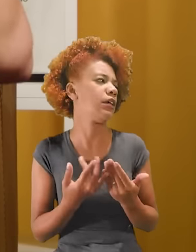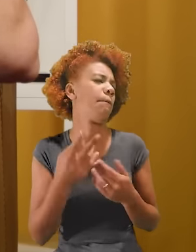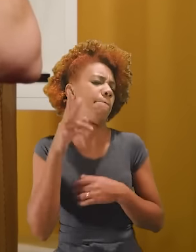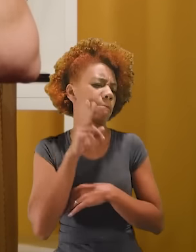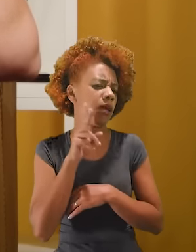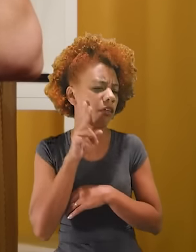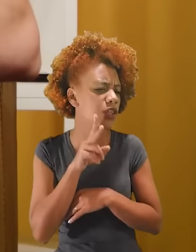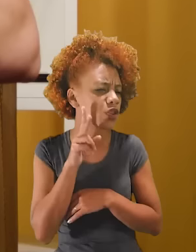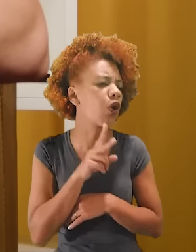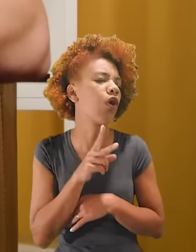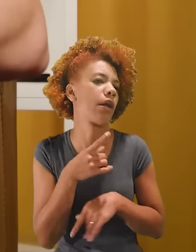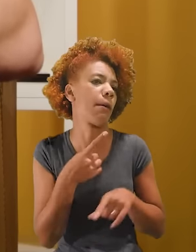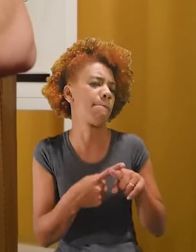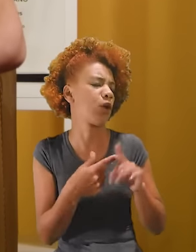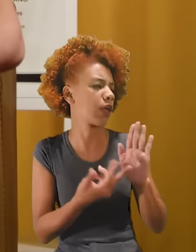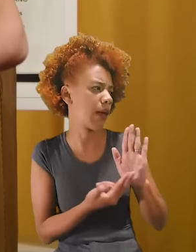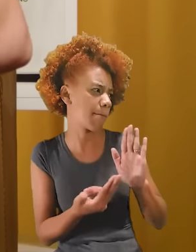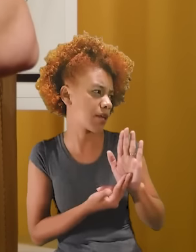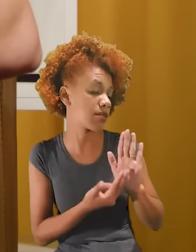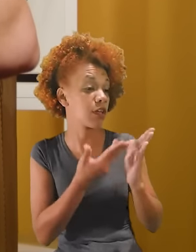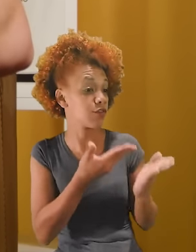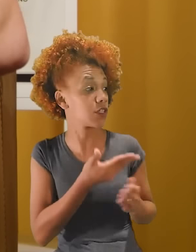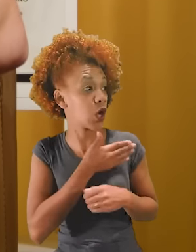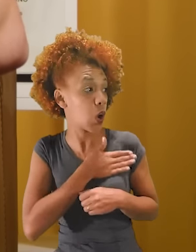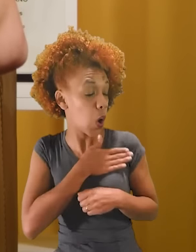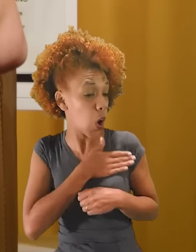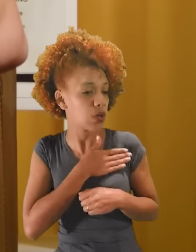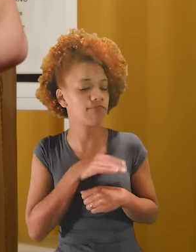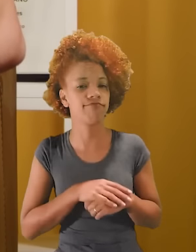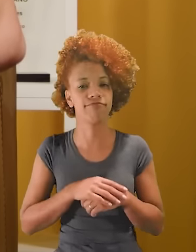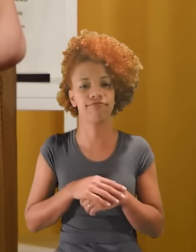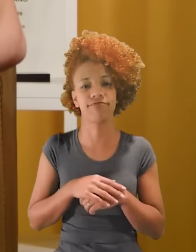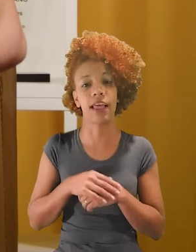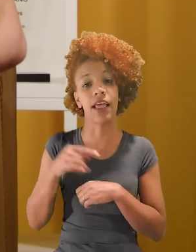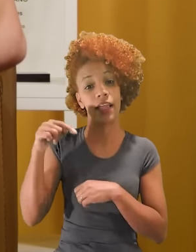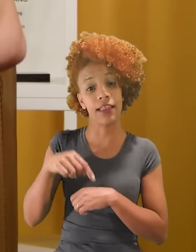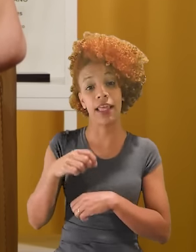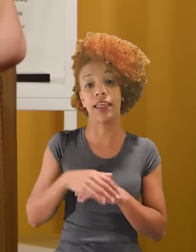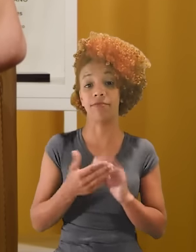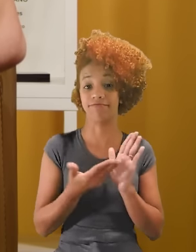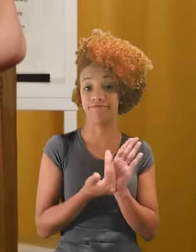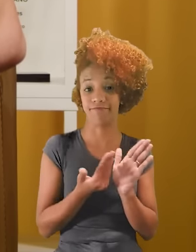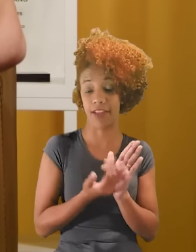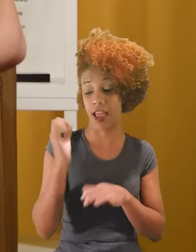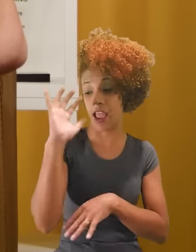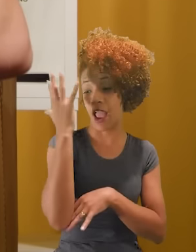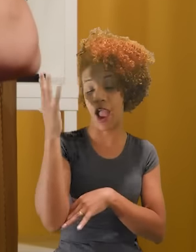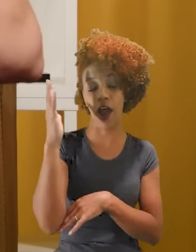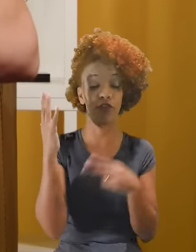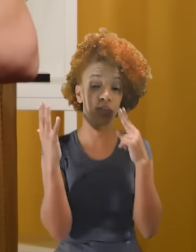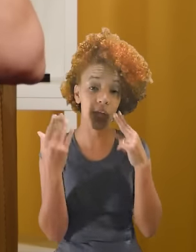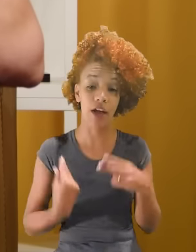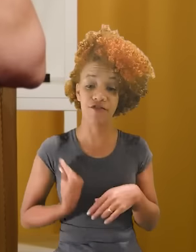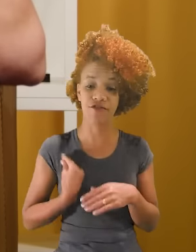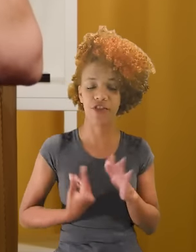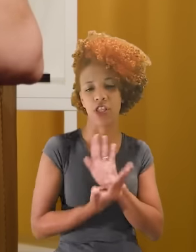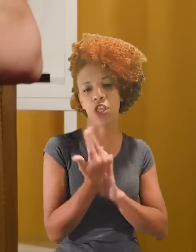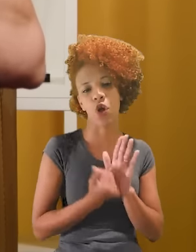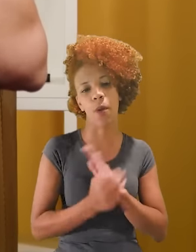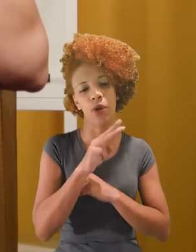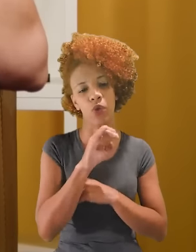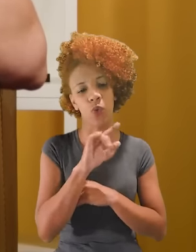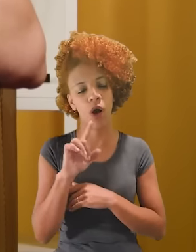pelo legado, pela história, por que representa, pelo que você gosta... Tá aqui, ó, a árvore dos sonhos, a vida e obra de Walt Disney. Então você